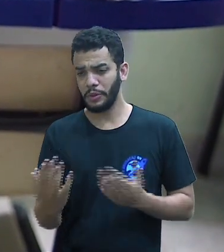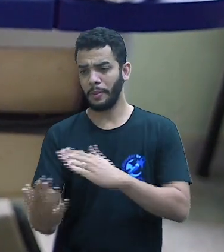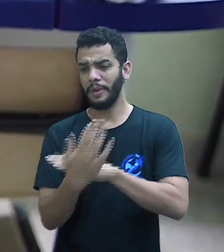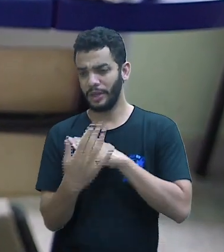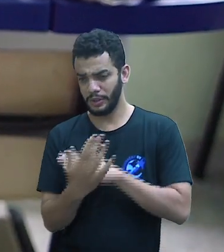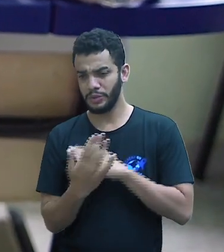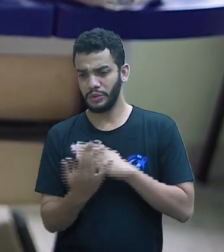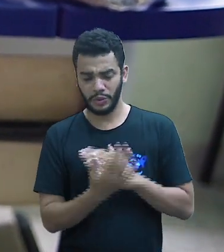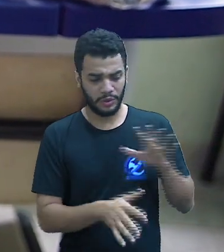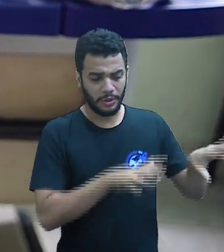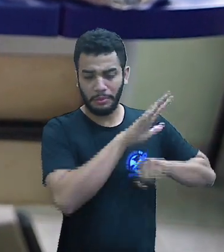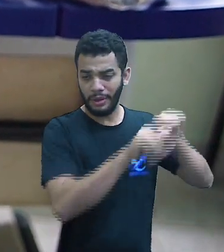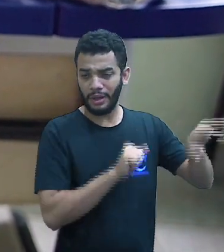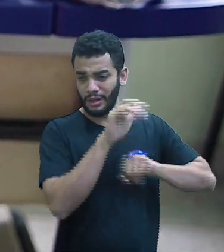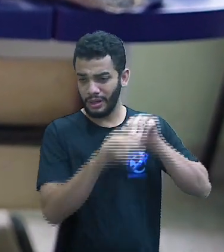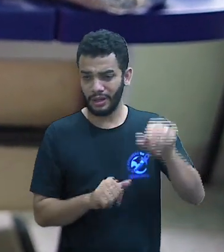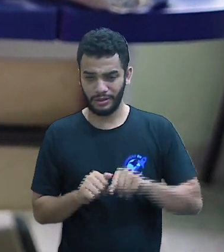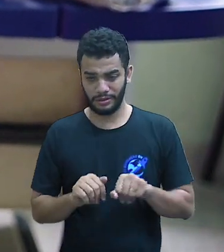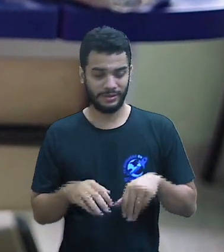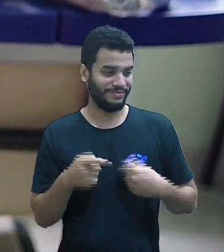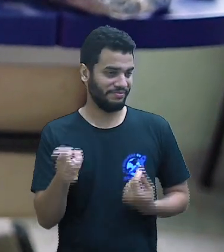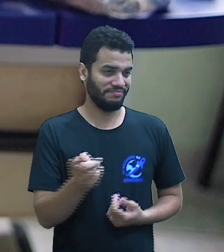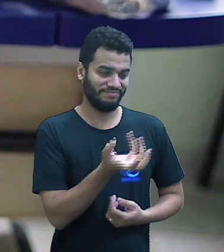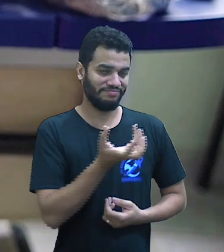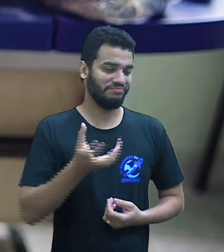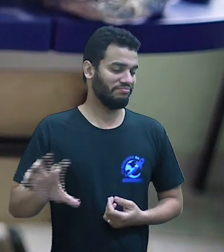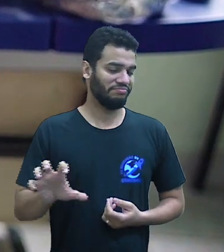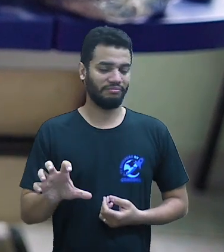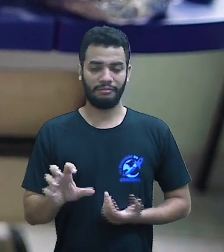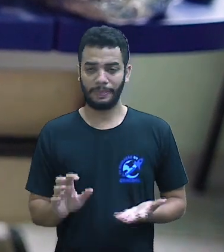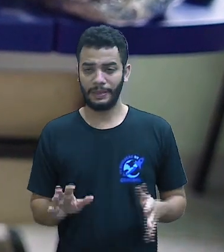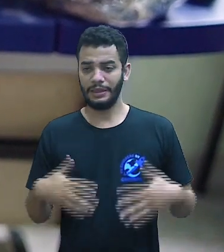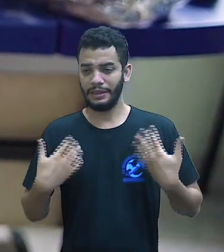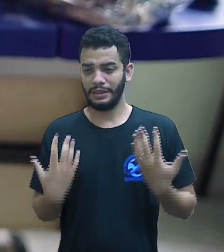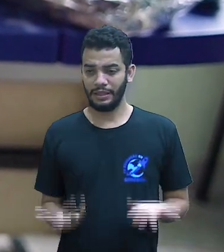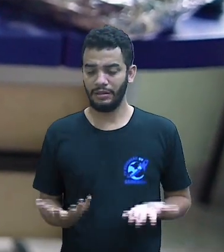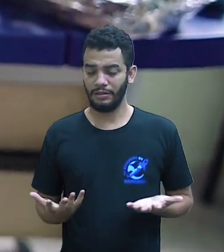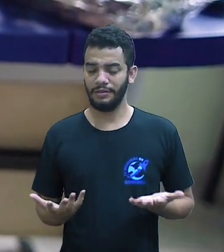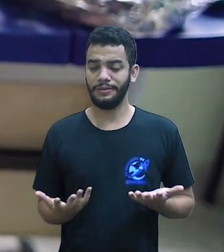eles não fizeram. E aí